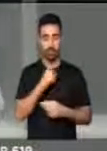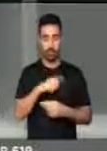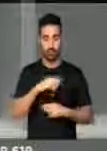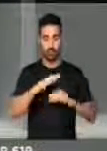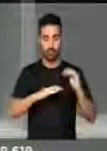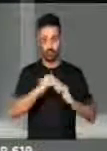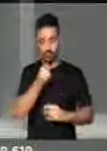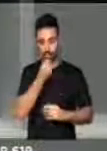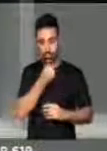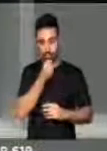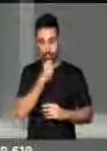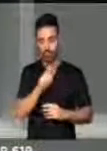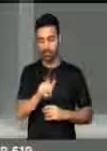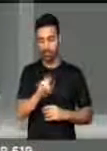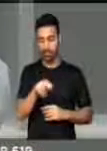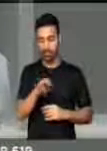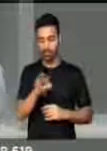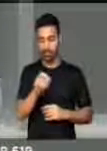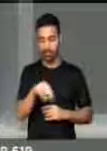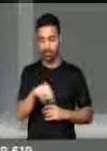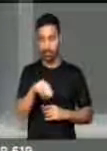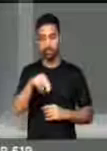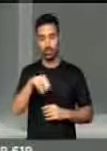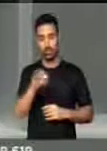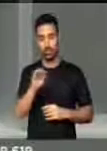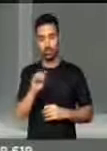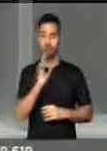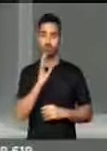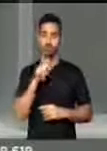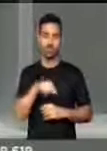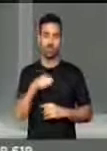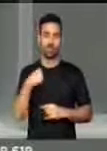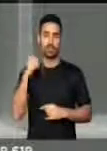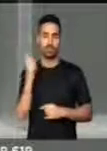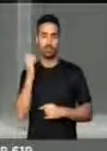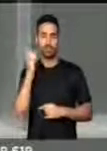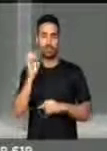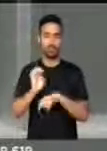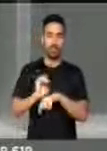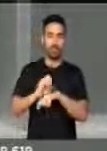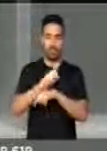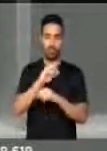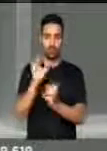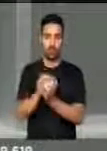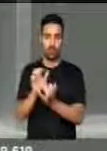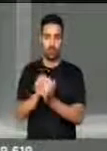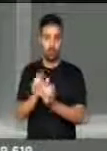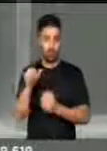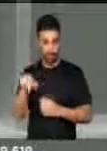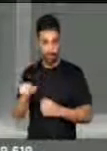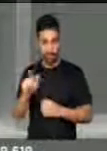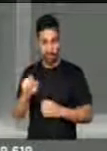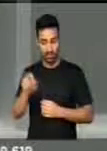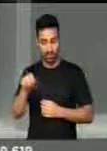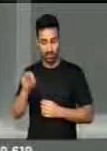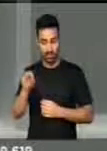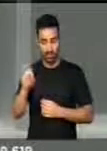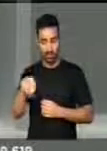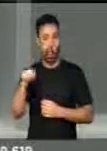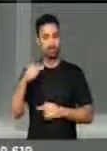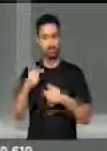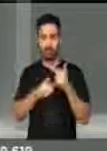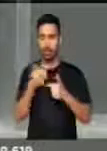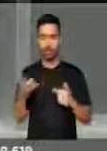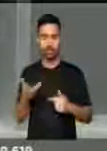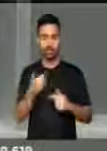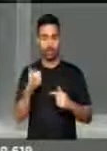jornalista, o Geneton Moraes Neto, que eu conheci quando era deputado estadual lá em Pernambuco. O Geneton, um trabalho extraordinário, e